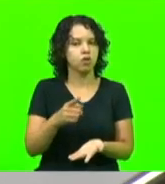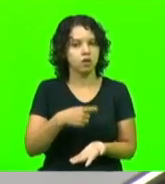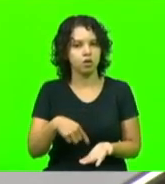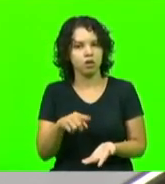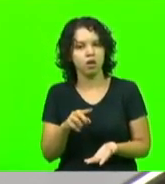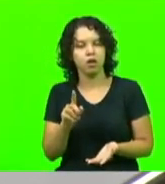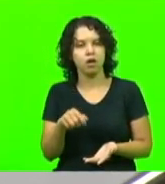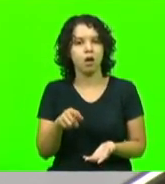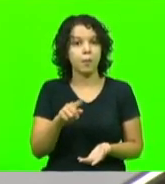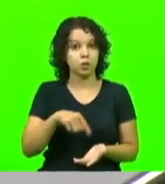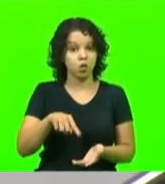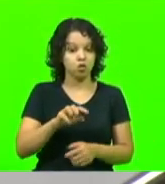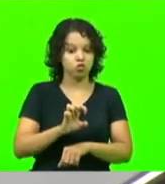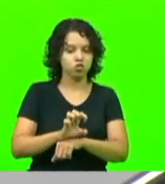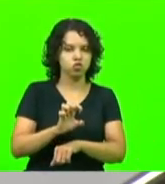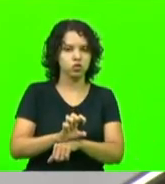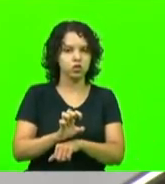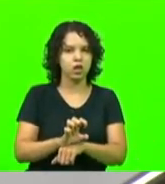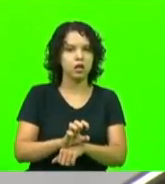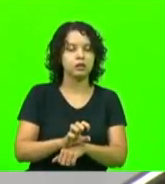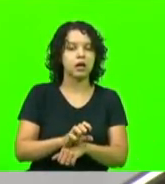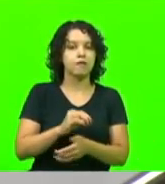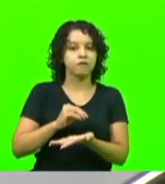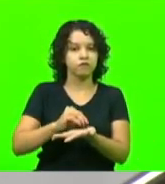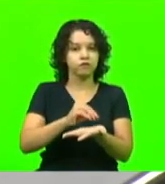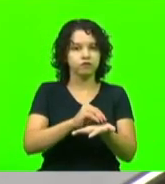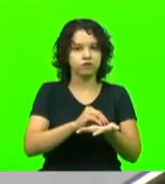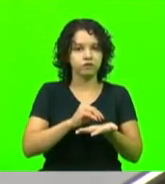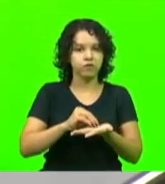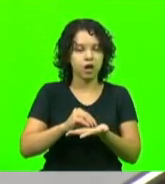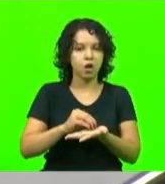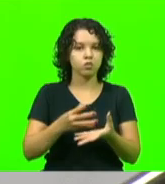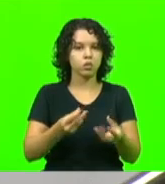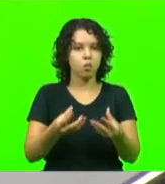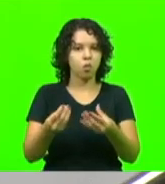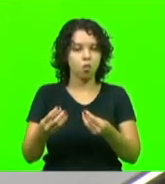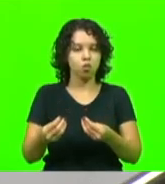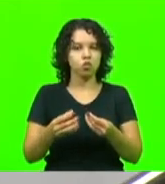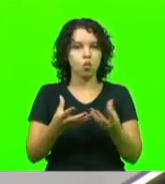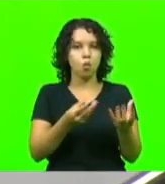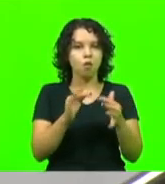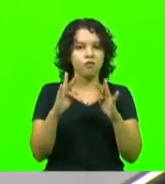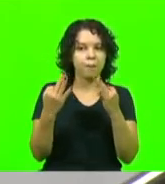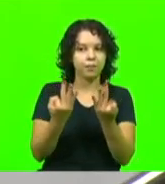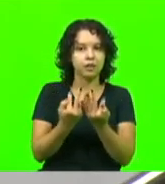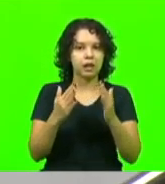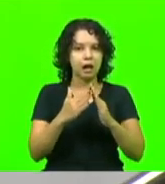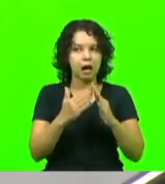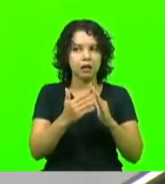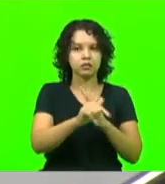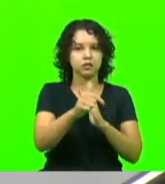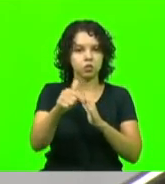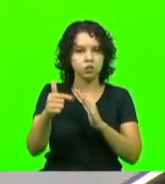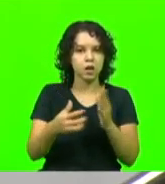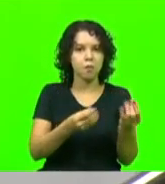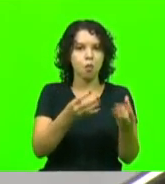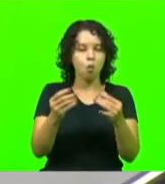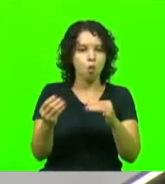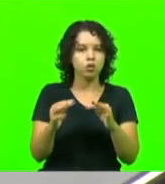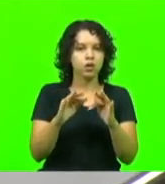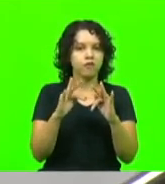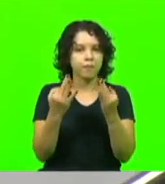tempo, nós somos um Estado que tem muitas necessidades. Tem muita família que não tem casa, tem muita família que não tem água encanada em